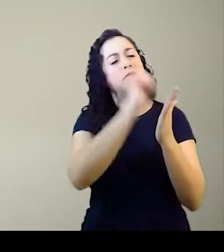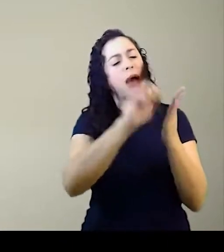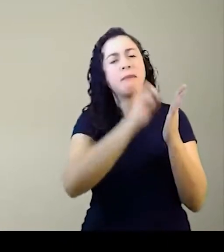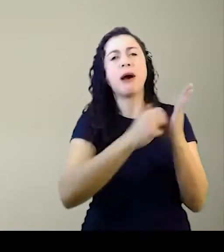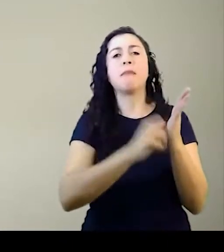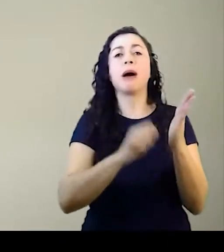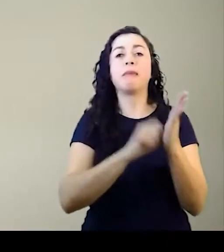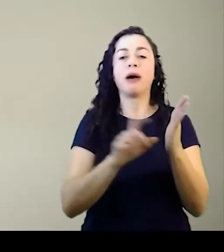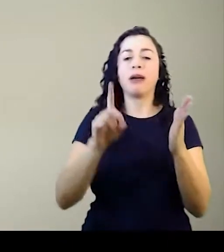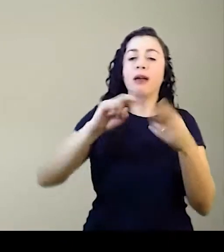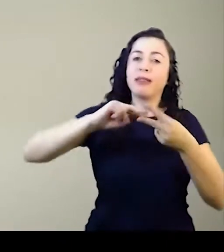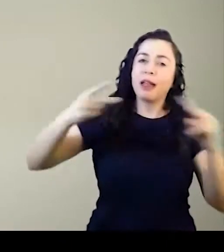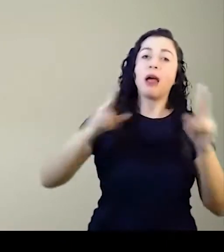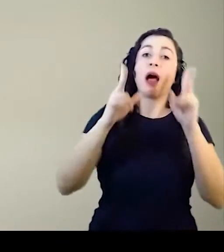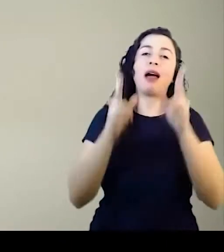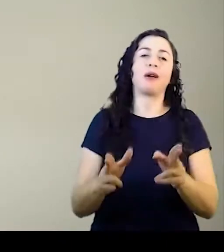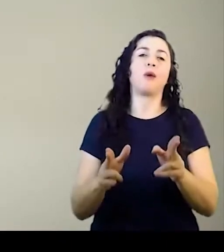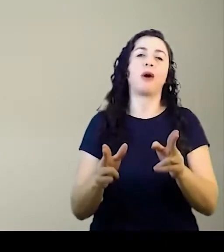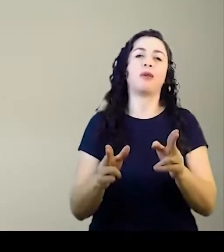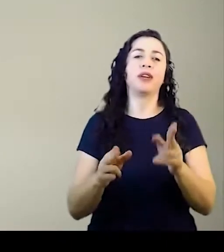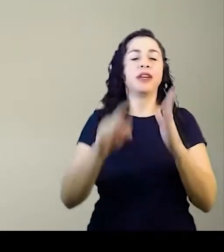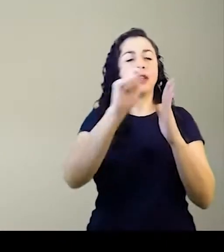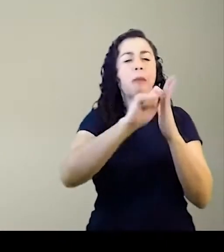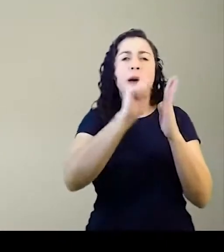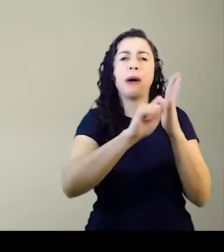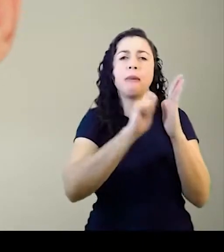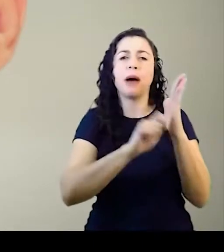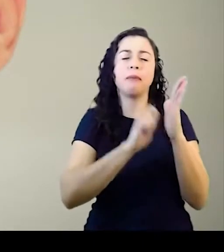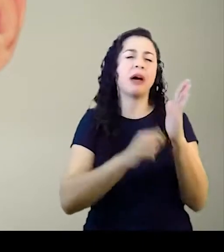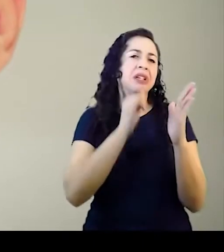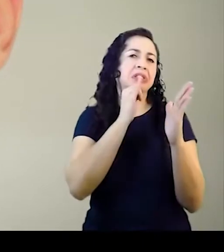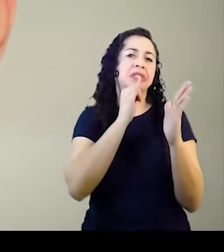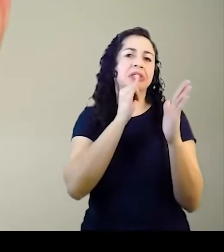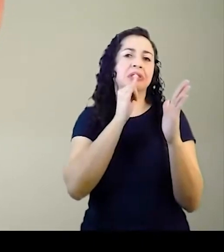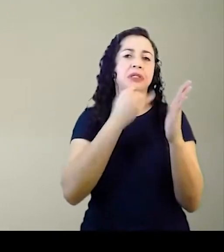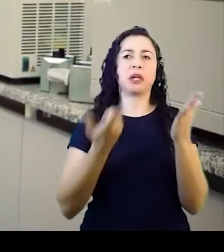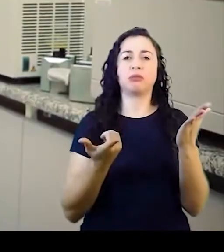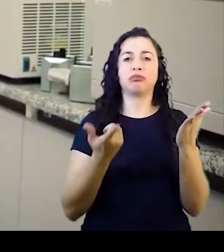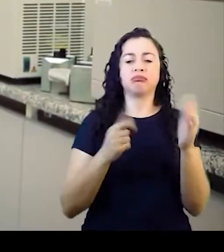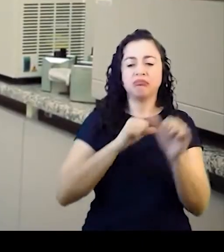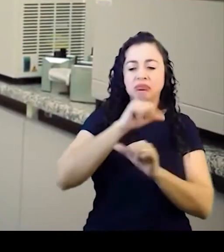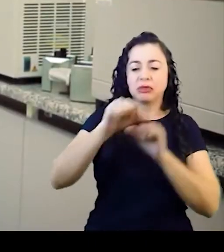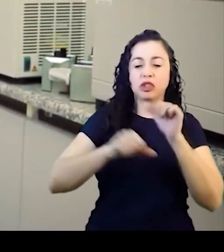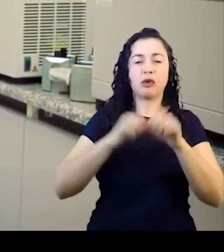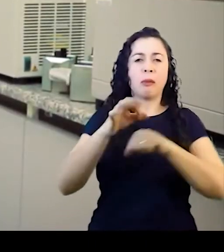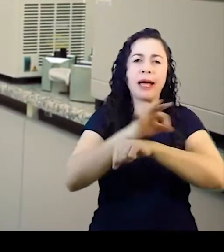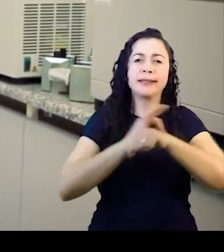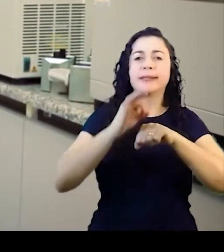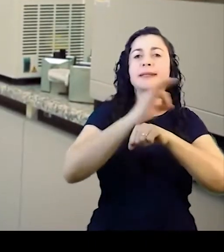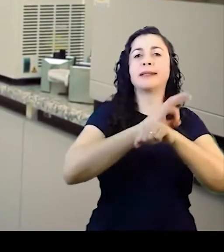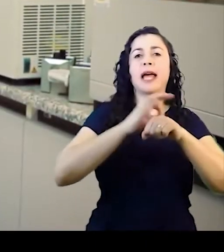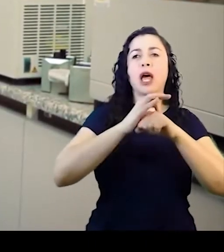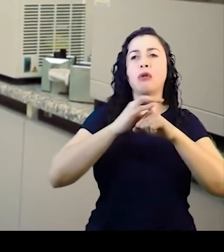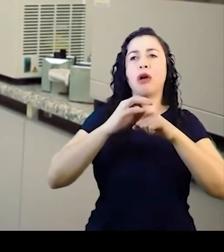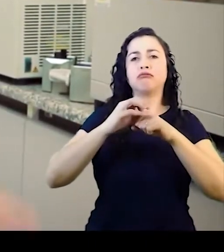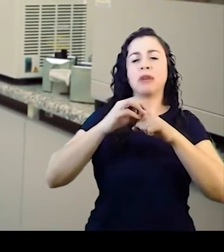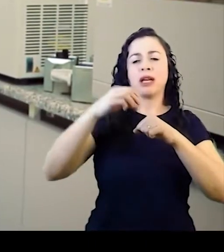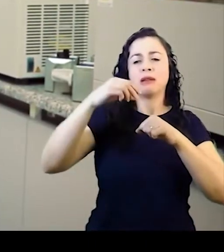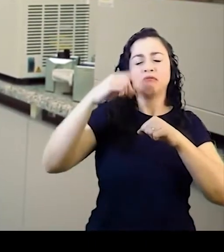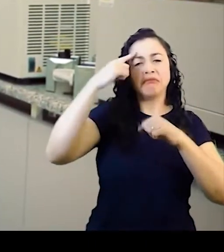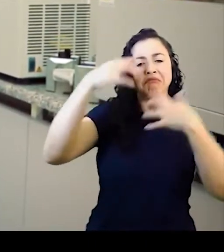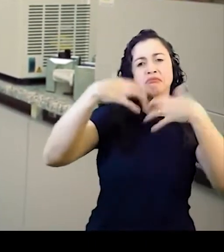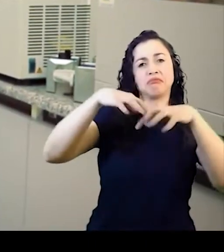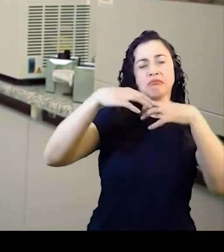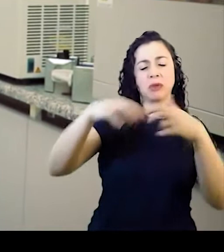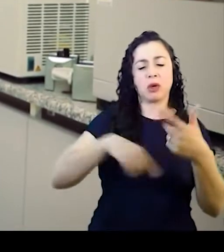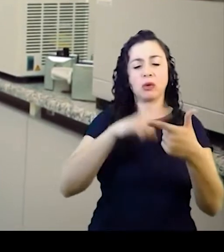Então, determinadas células vão ler uma receita para transformarem, né, para darem origem a um neurônio. Outras